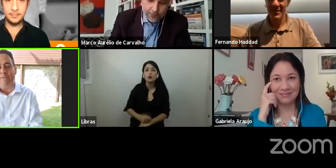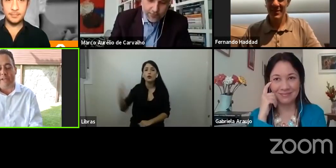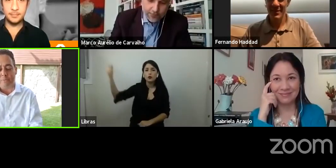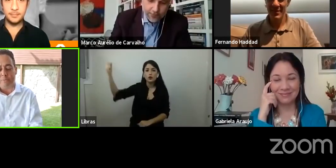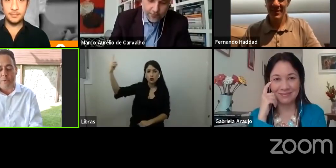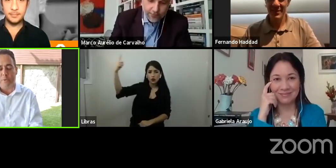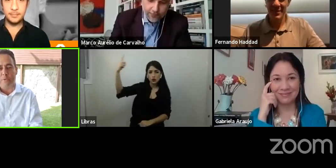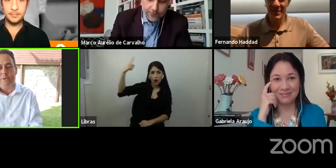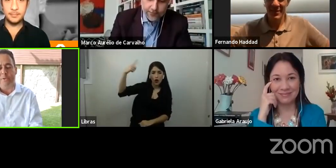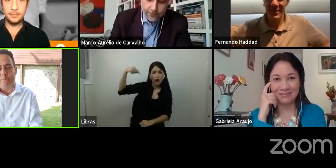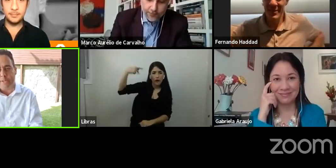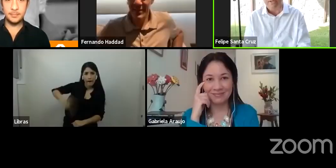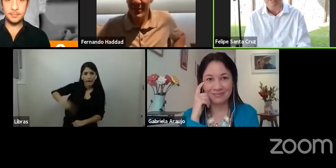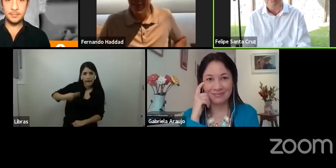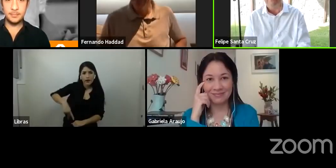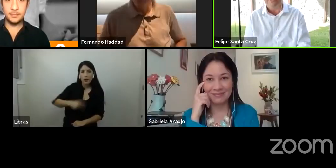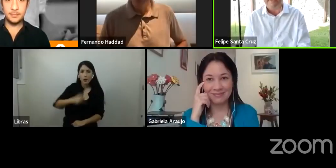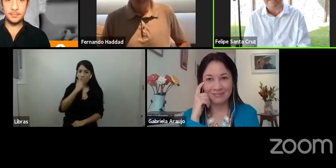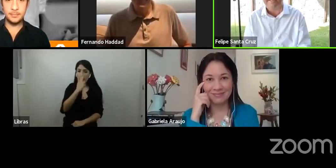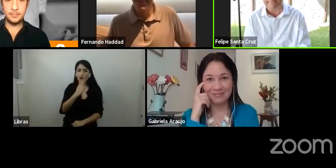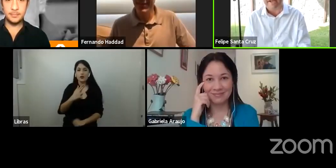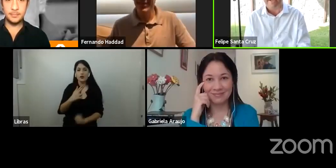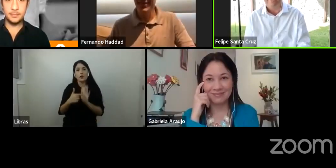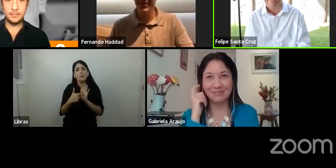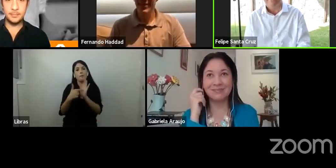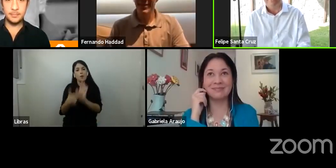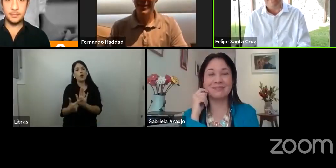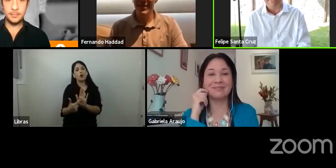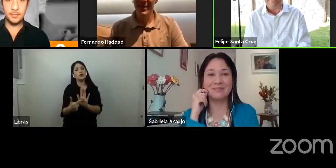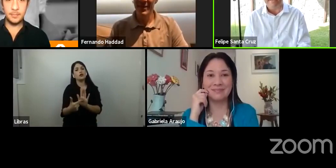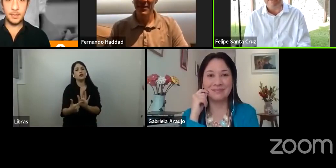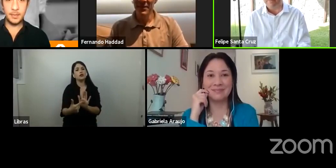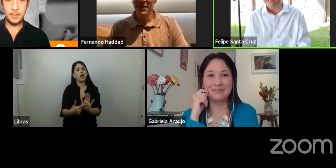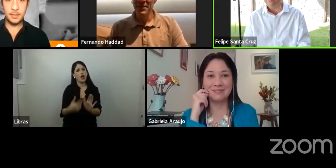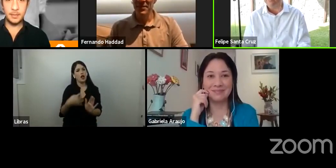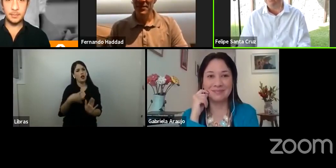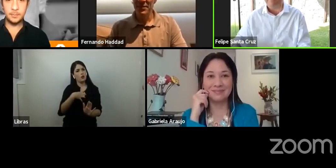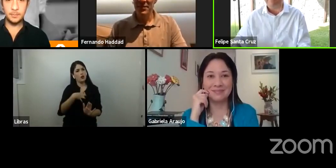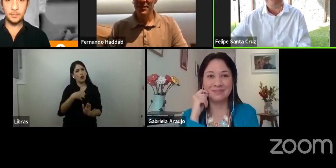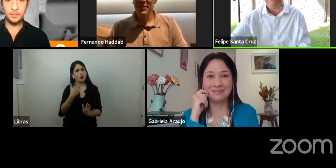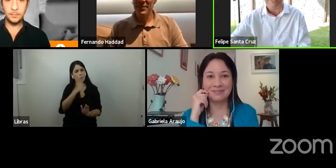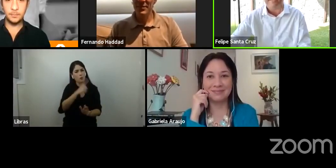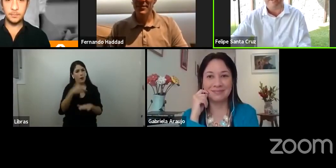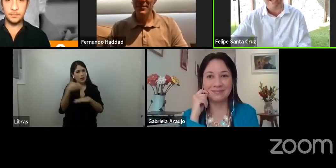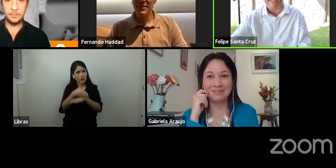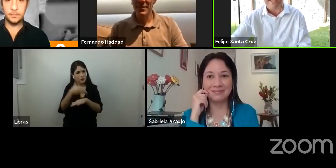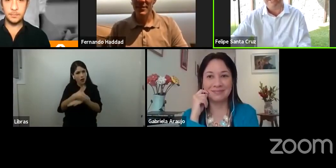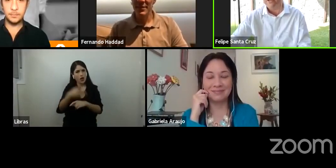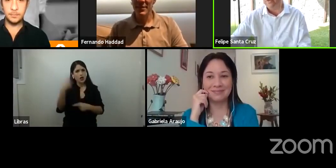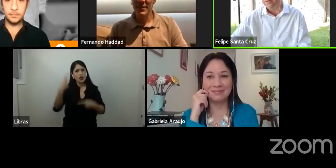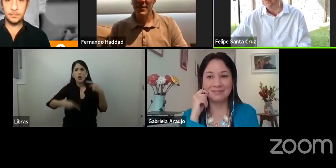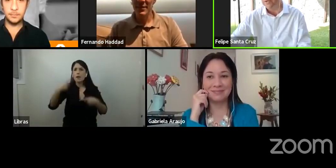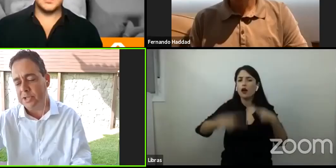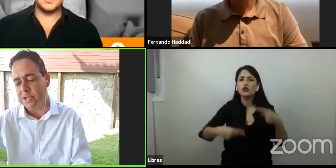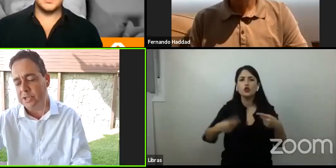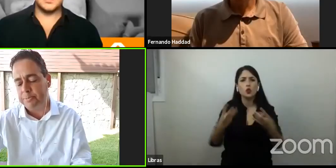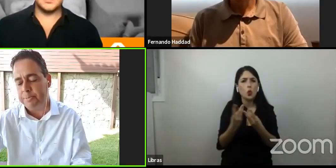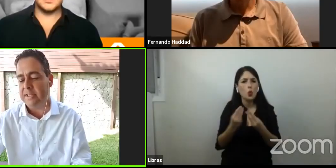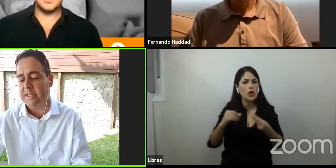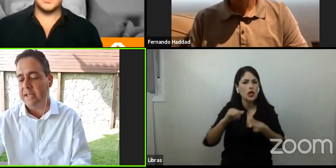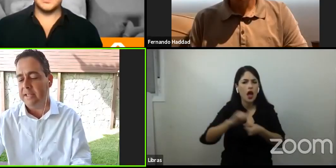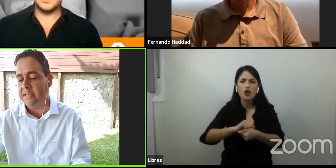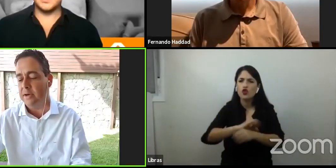aqui reflete um pouco do meu espírito em poder participar nesse momento num debate dessa qualidade com pessoas